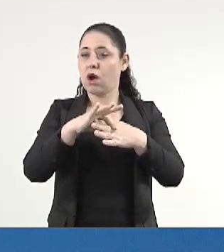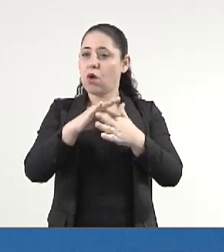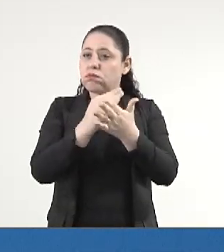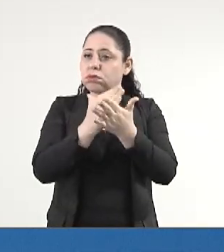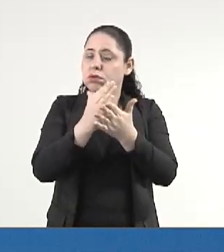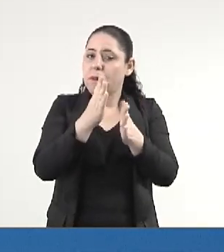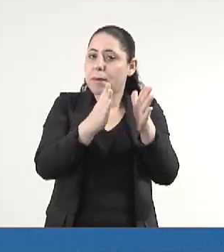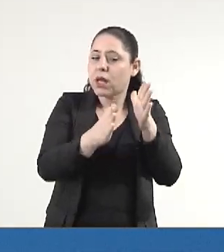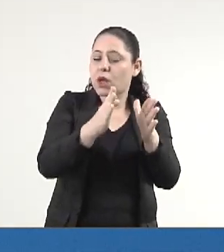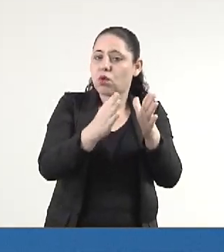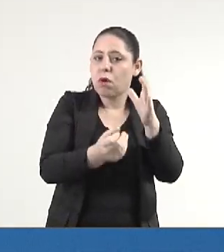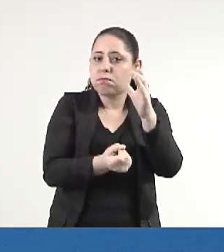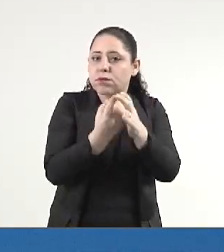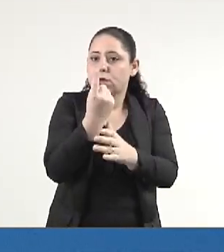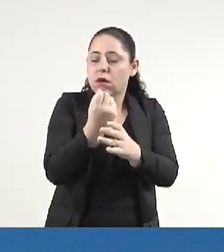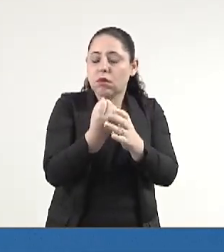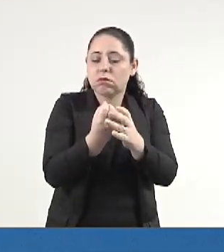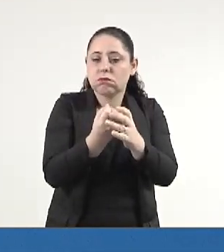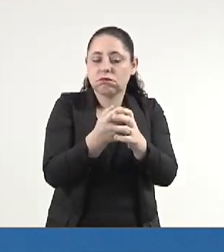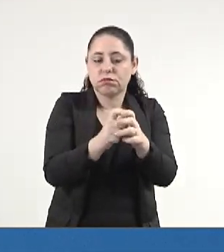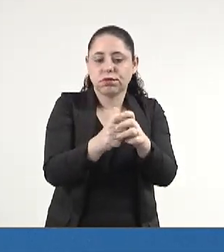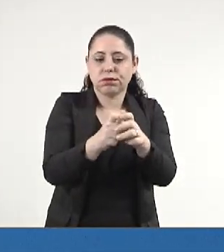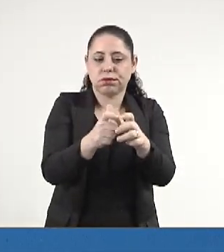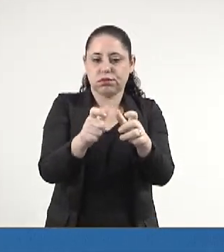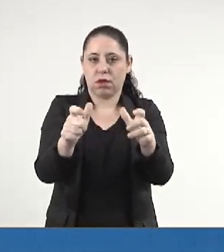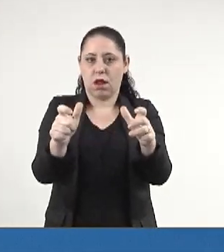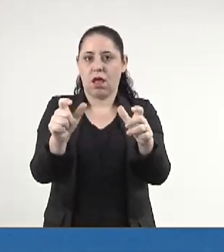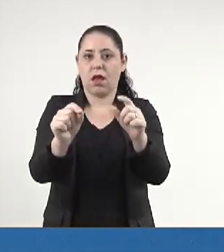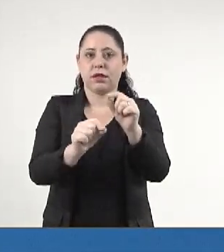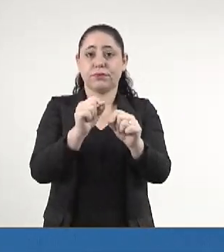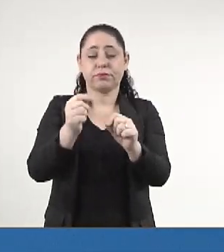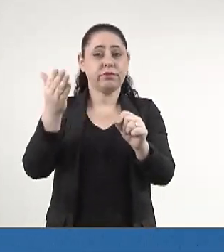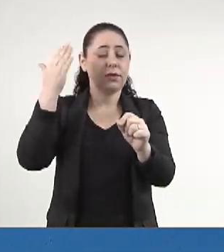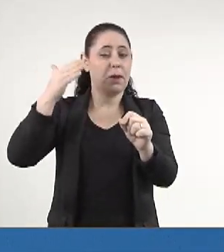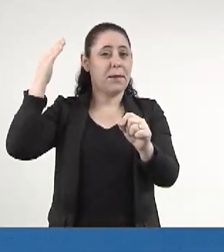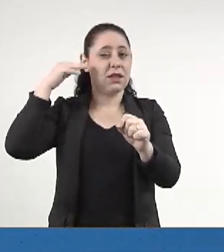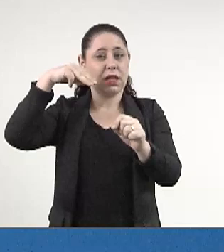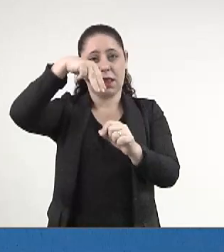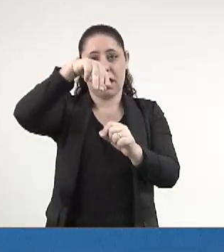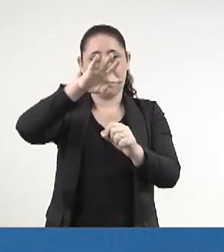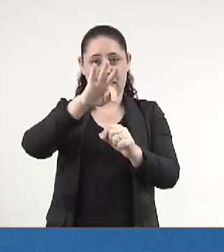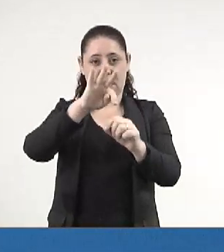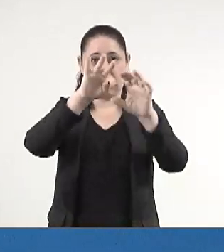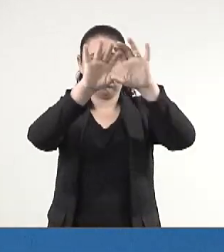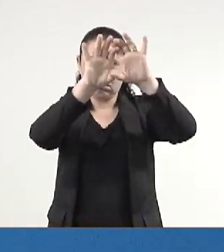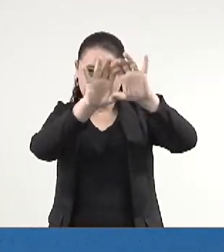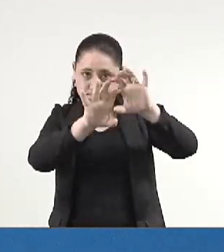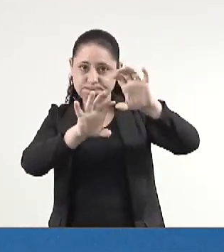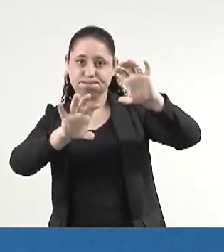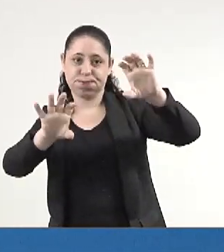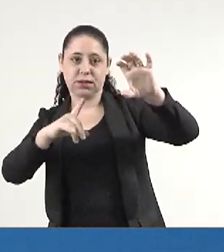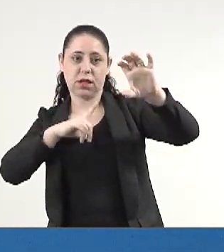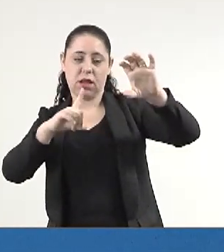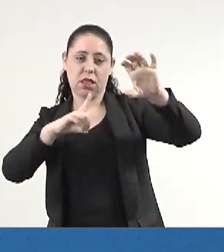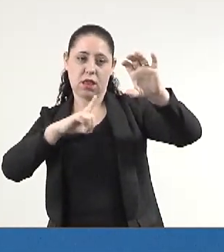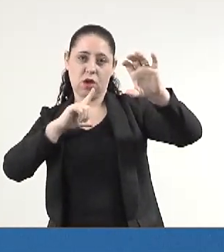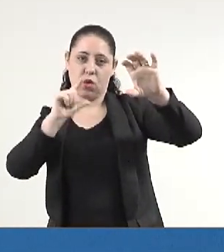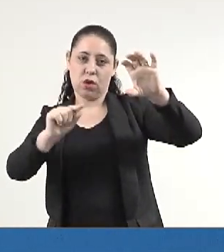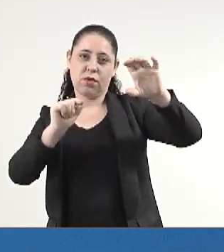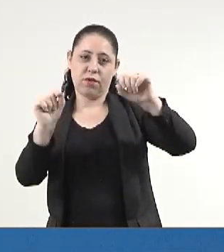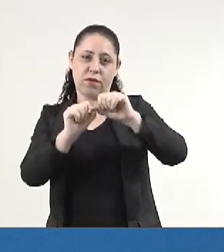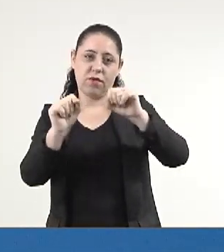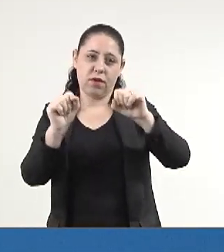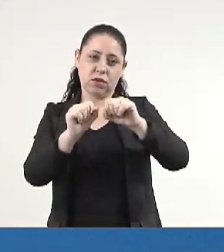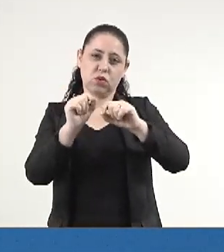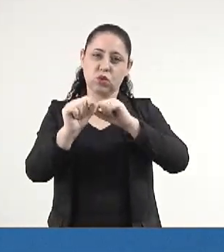do Estado do Mato Grosso do Sul, que foi parte da capitania de Mato Grosso, passando pelas migrações que geraram